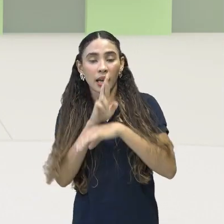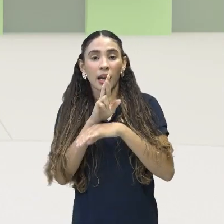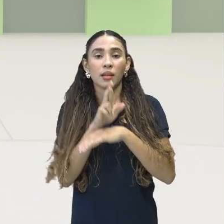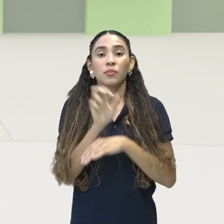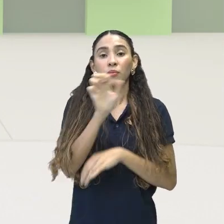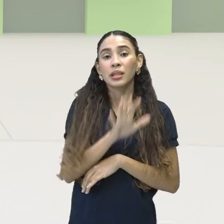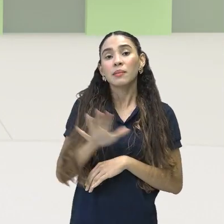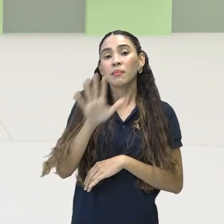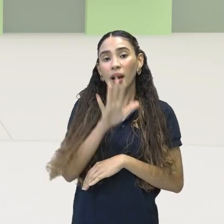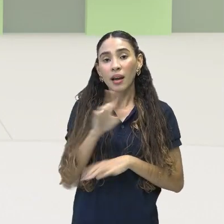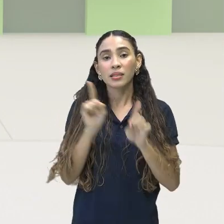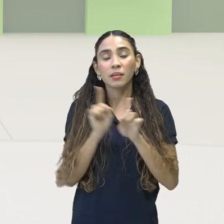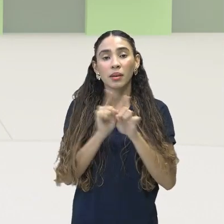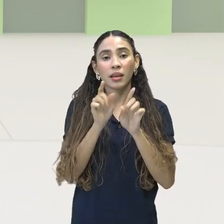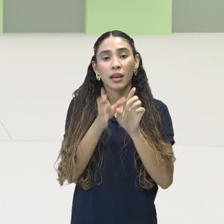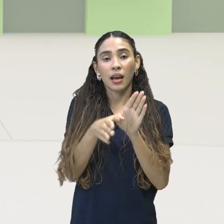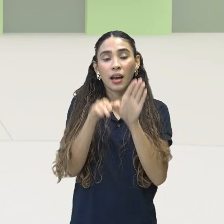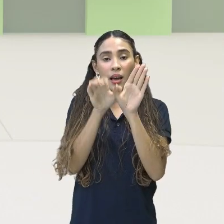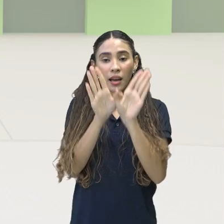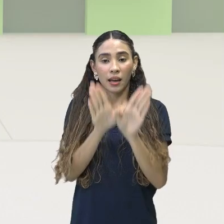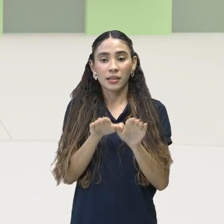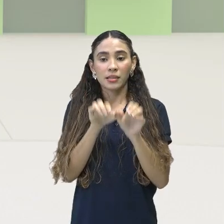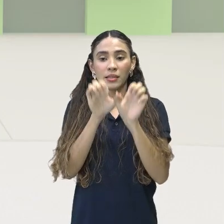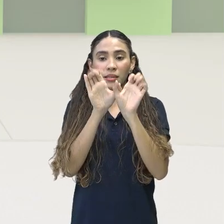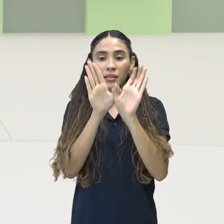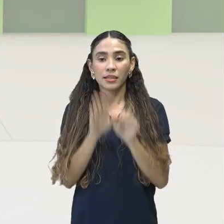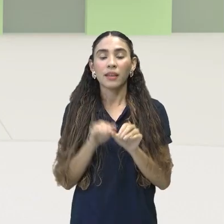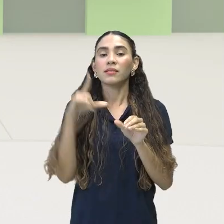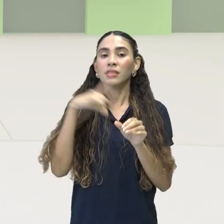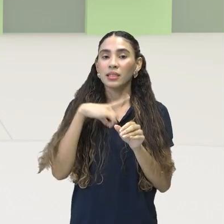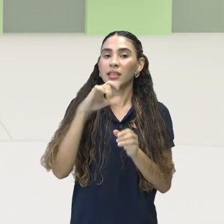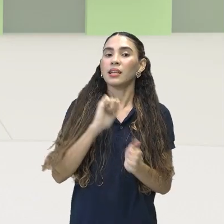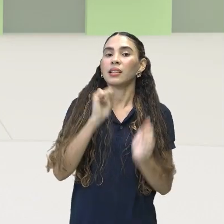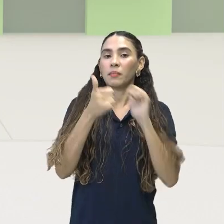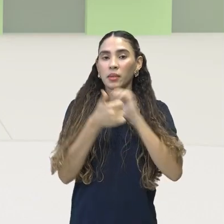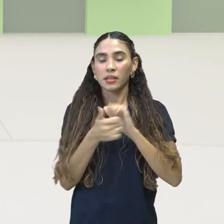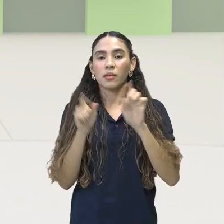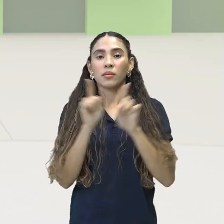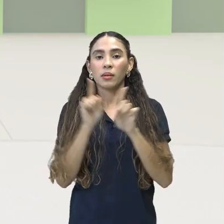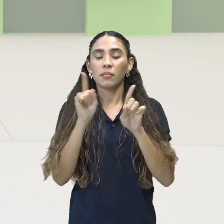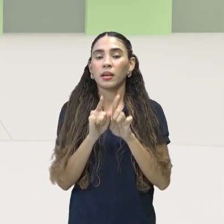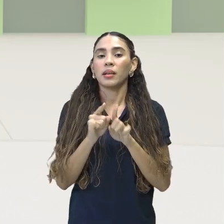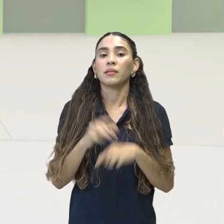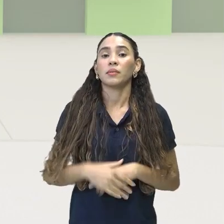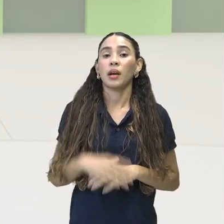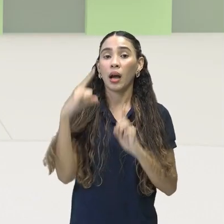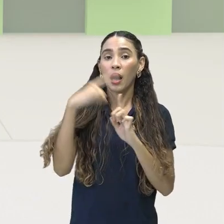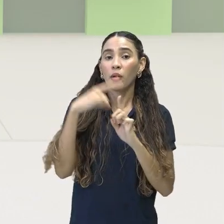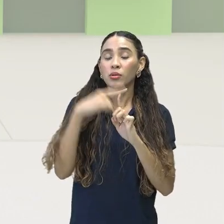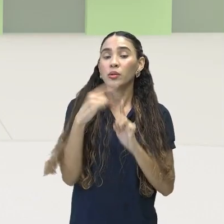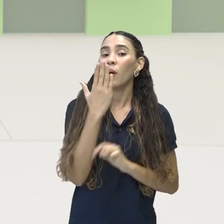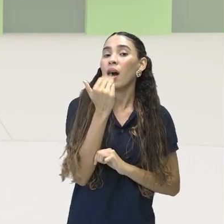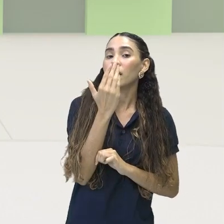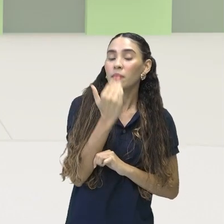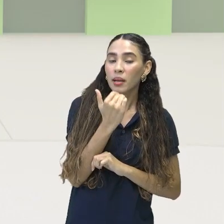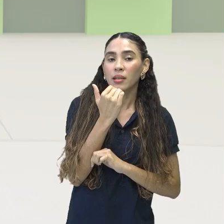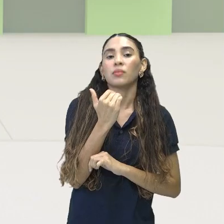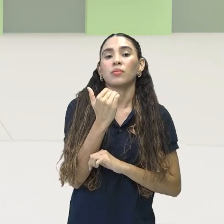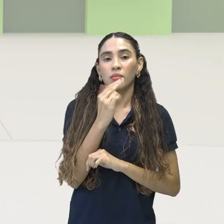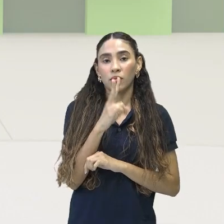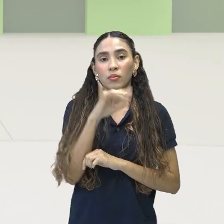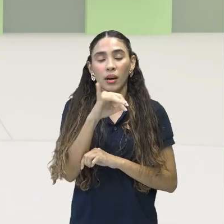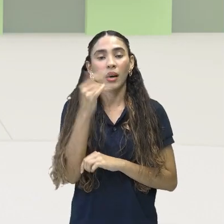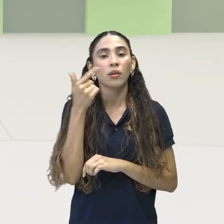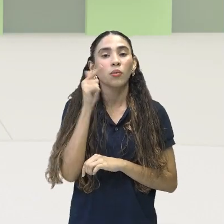nossas imagens, né, as aves, né, elas têm essa adaptação devido ao tipo de alimento ao qual